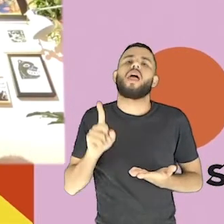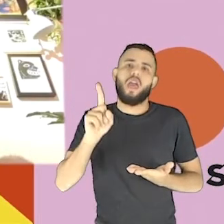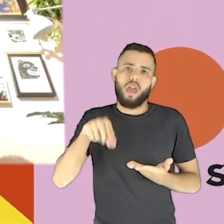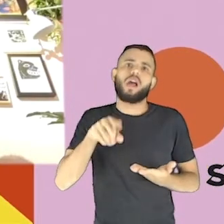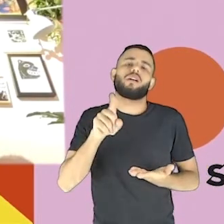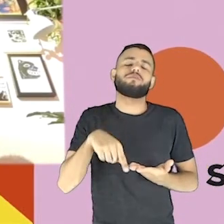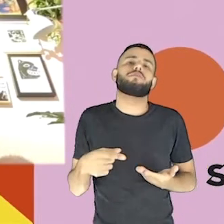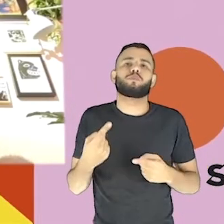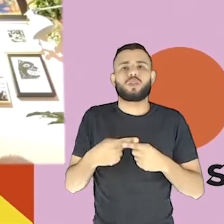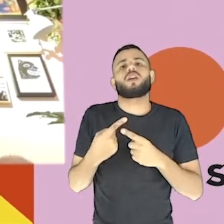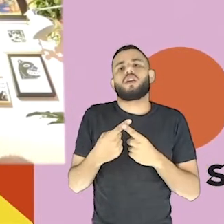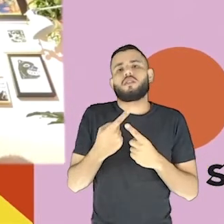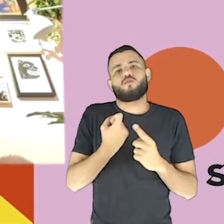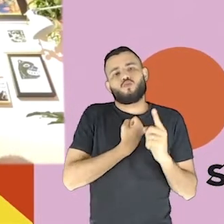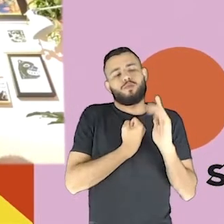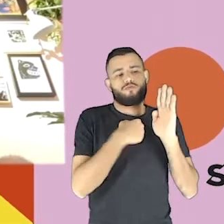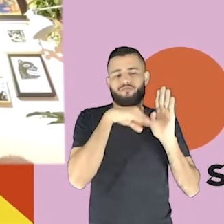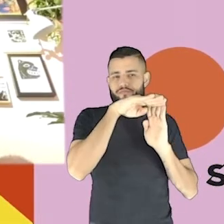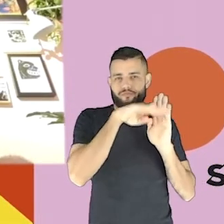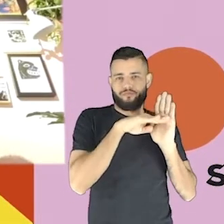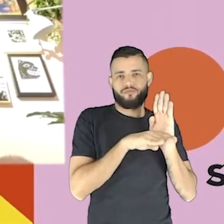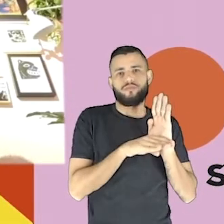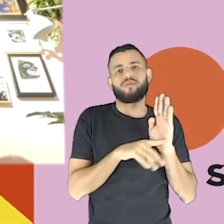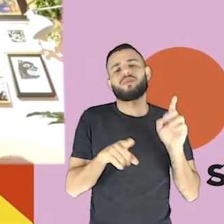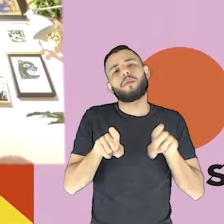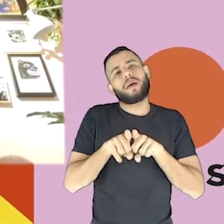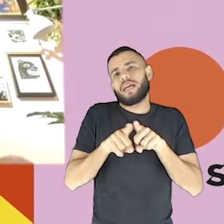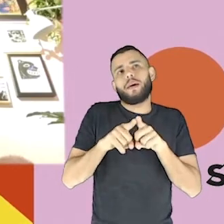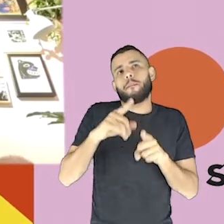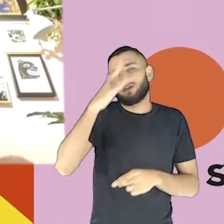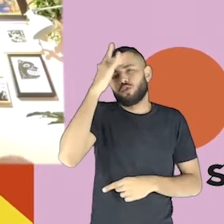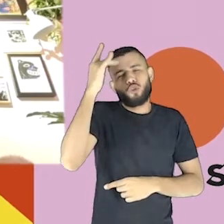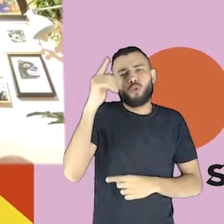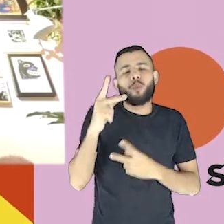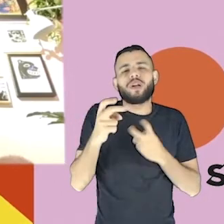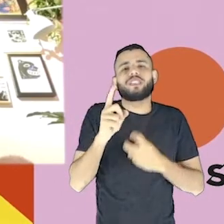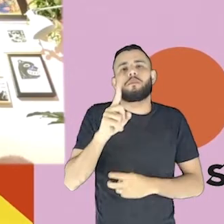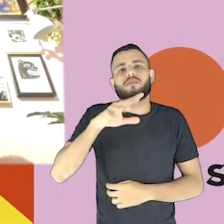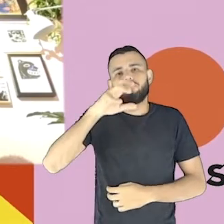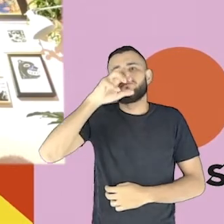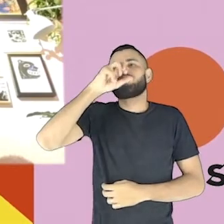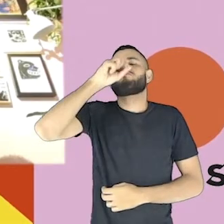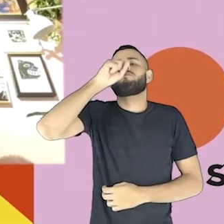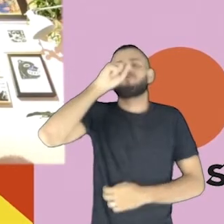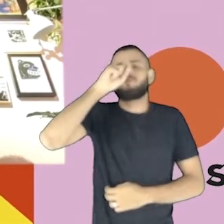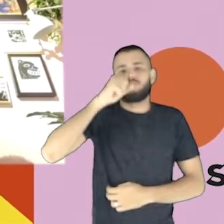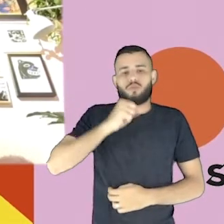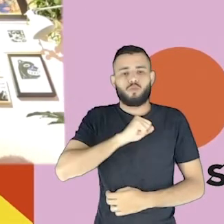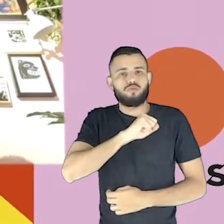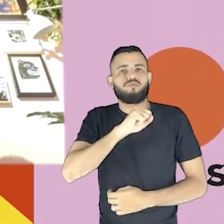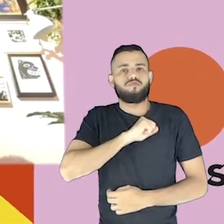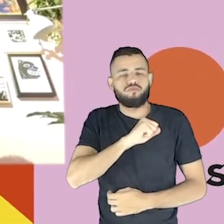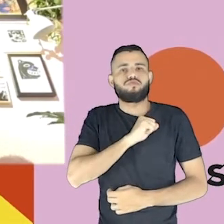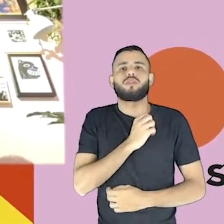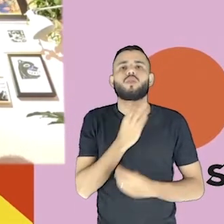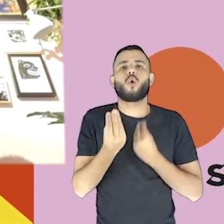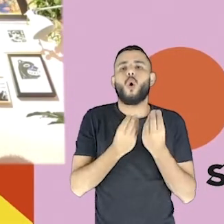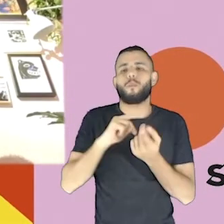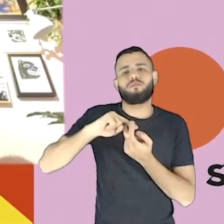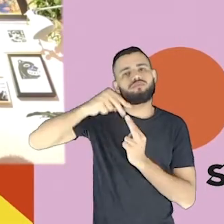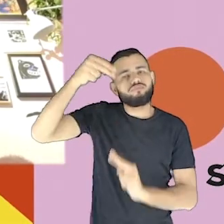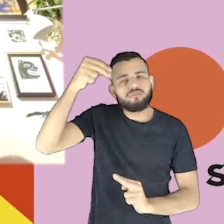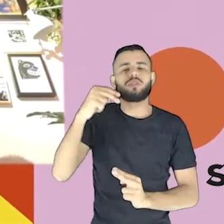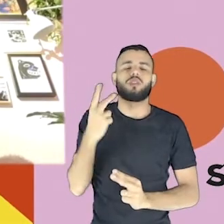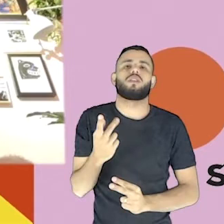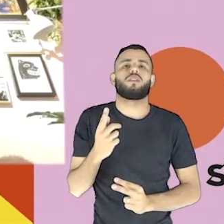ele cai dentro dessa média, entendeu? Sem levar em consideração cardiorrespiratório, como estão os exames dele, se tem uma questão hormonal, o